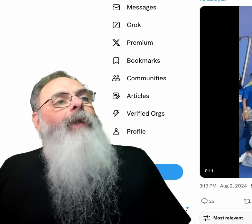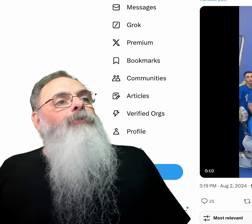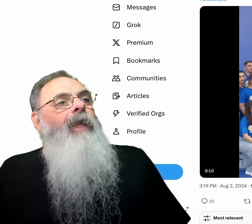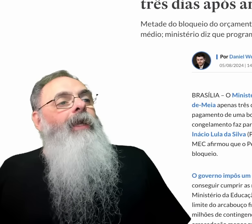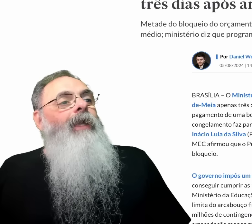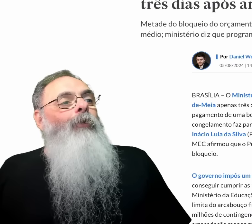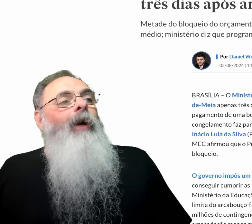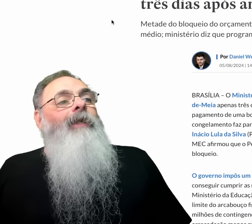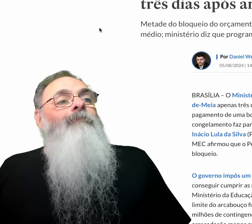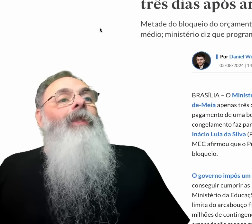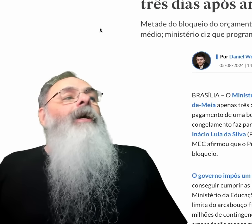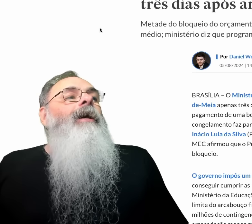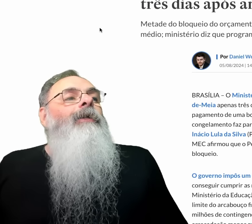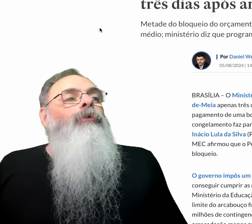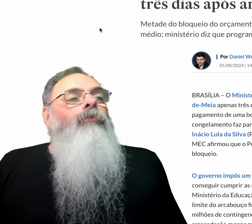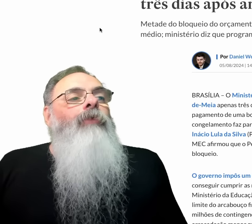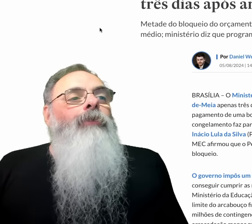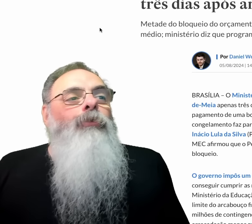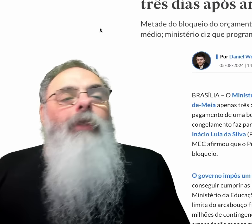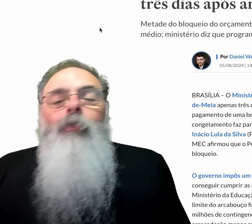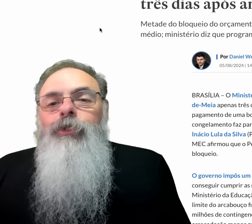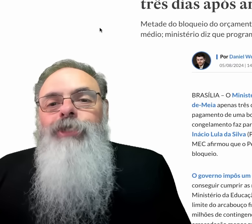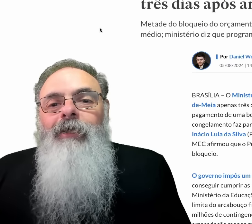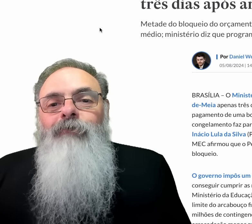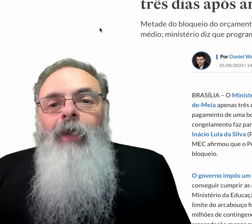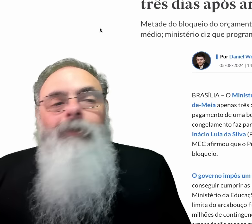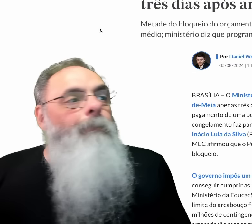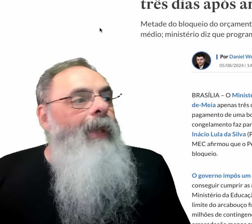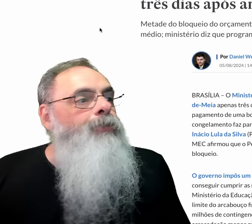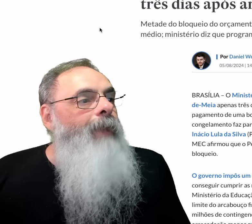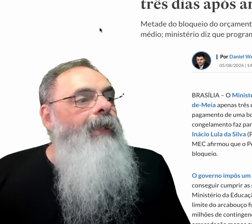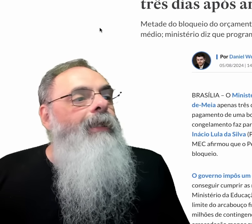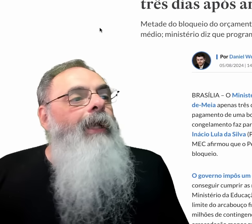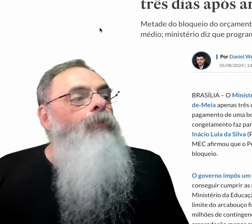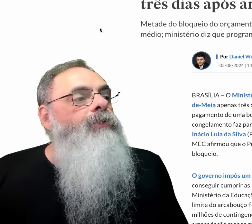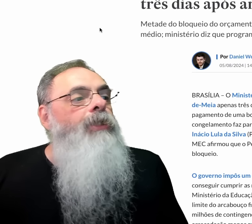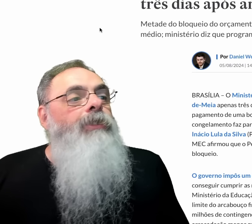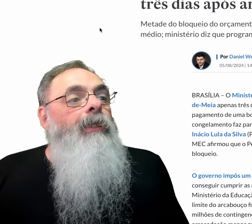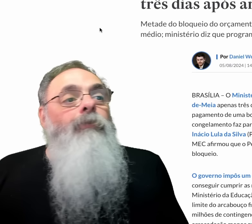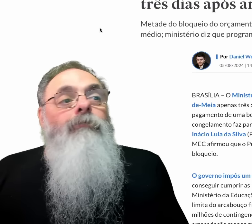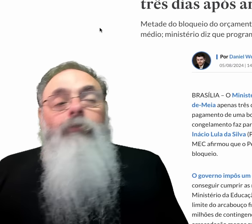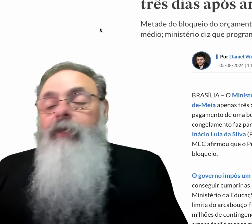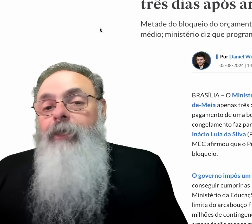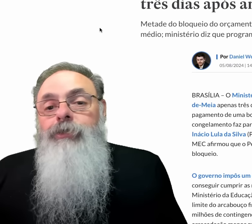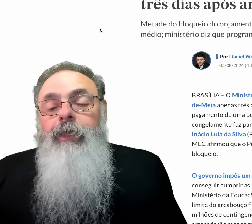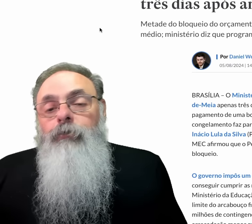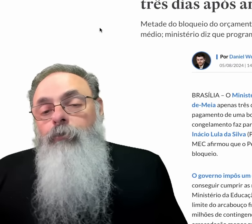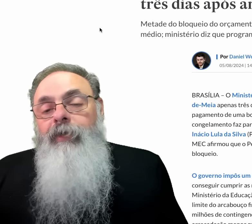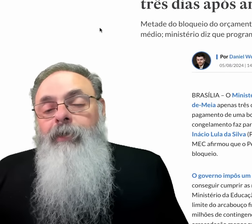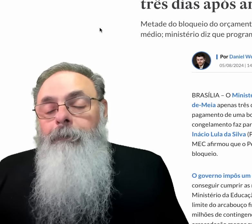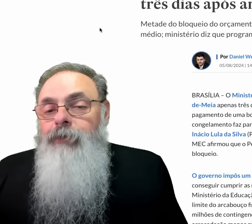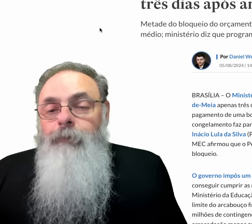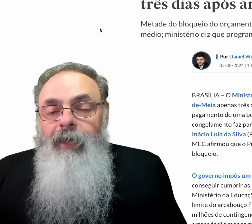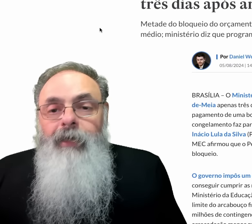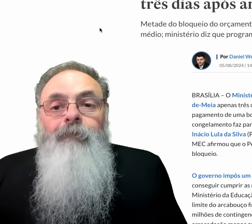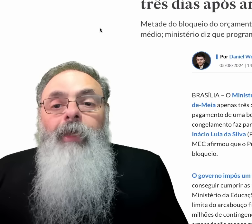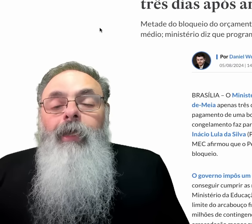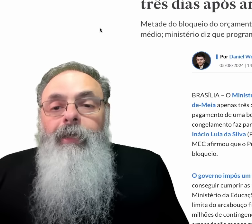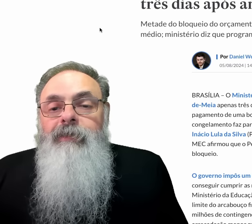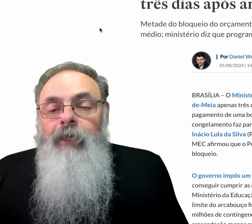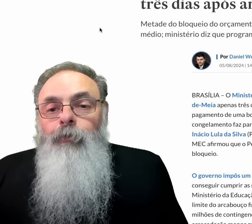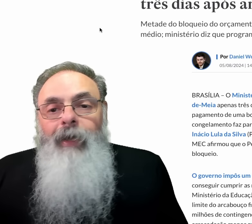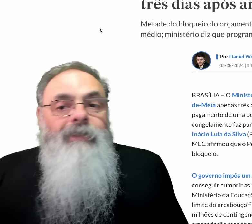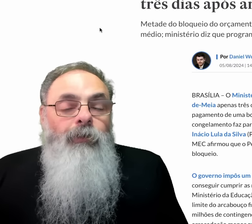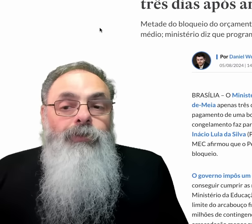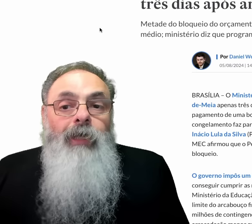do pé de meia e agora governo Lula congela a verba do pé de meia né ou seja não não vai ter jeito não vai ter pé de meia